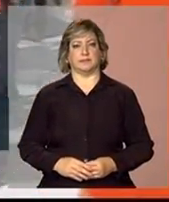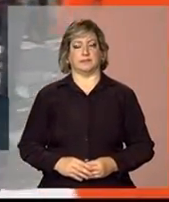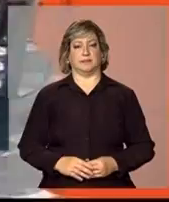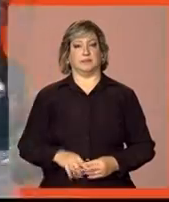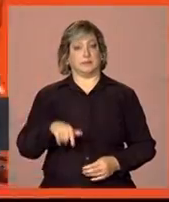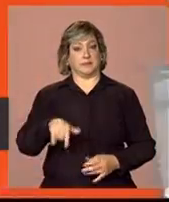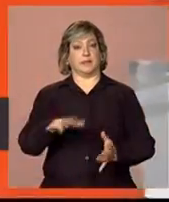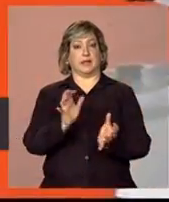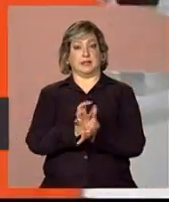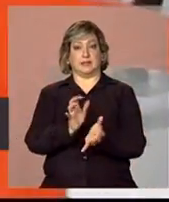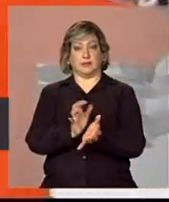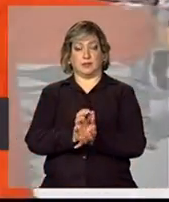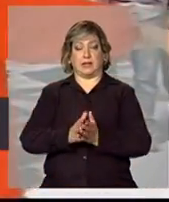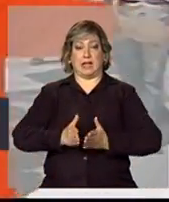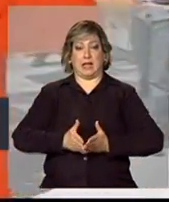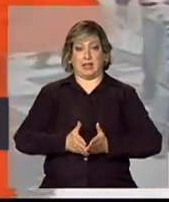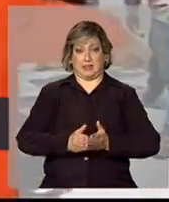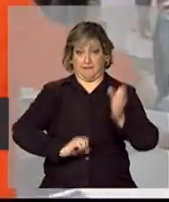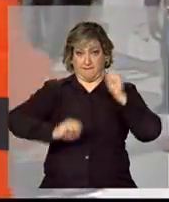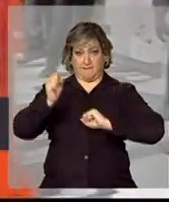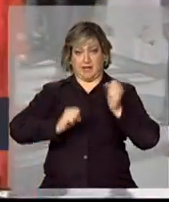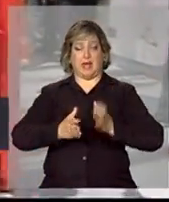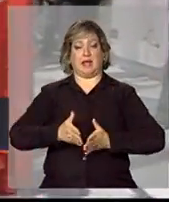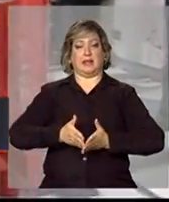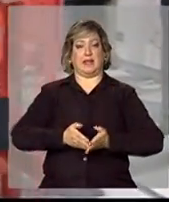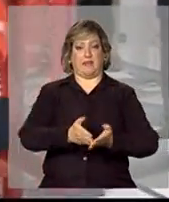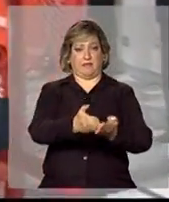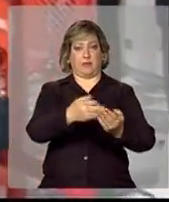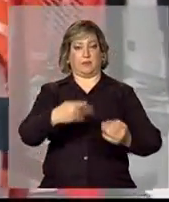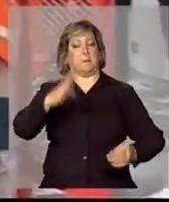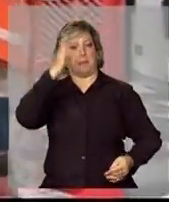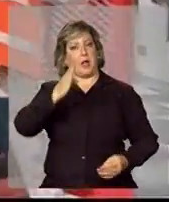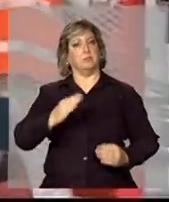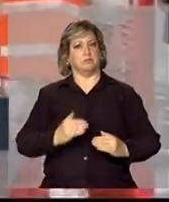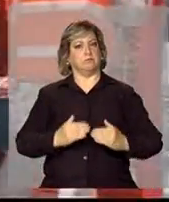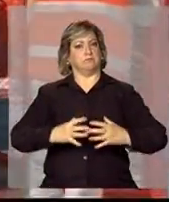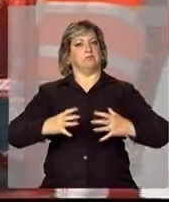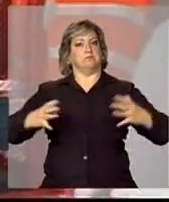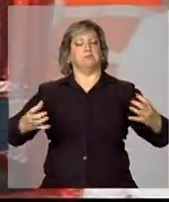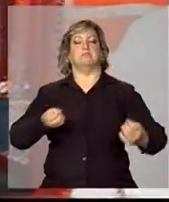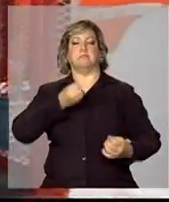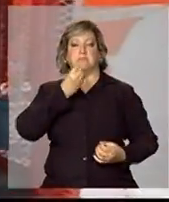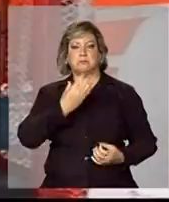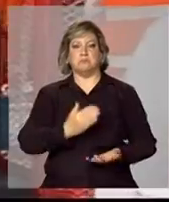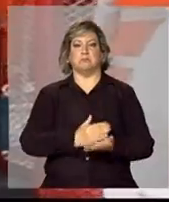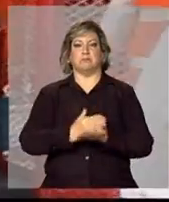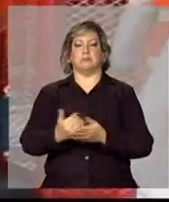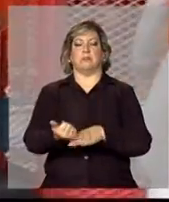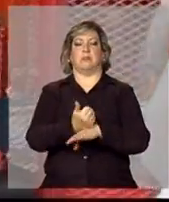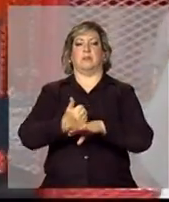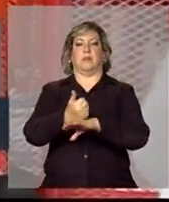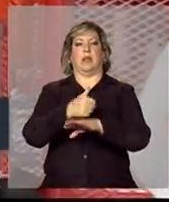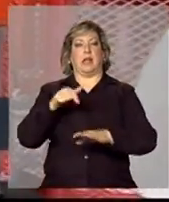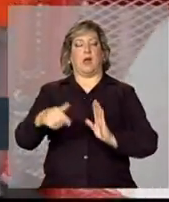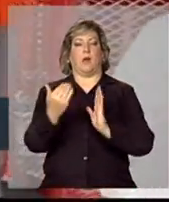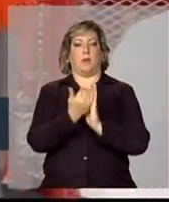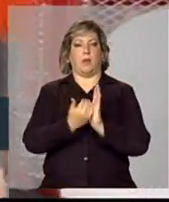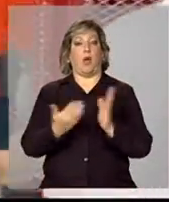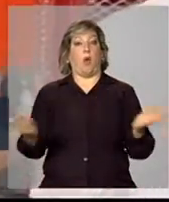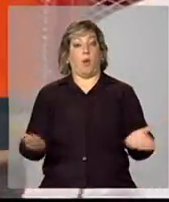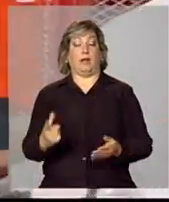o setor naval brasileiro vem se fortalecendo através desse programa e hoje